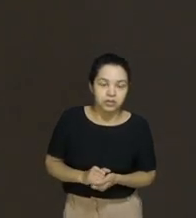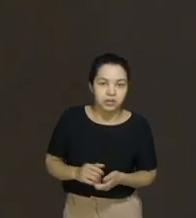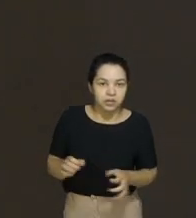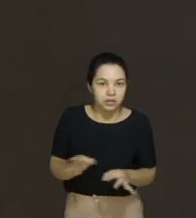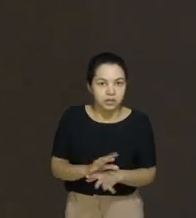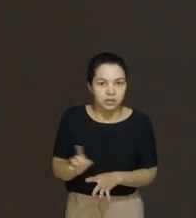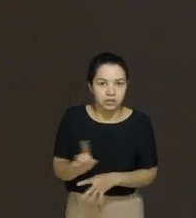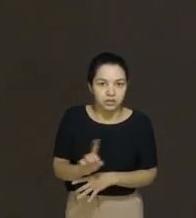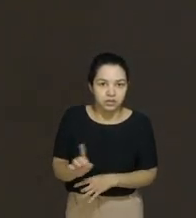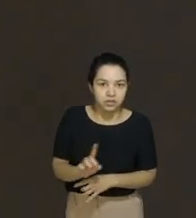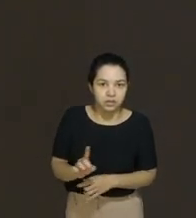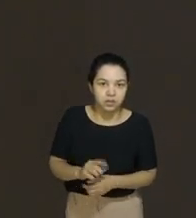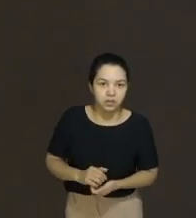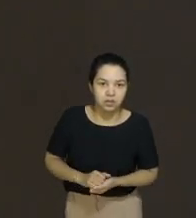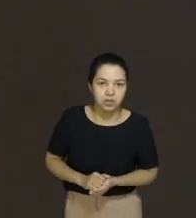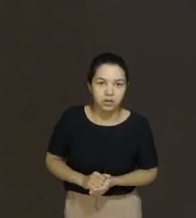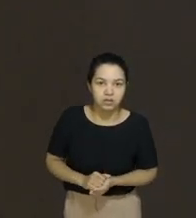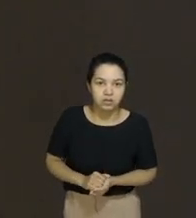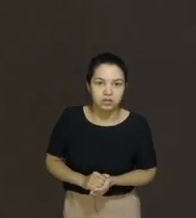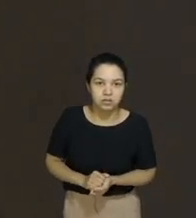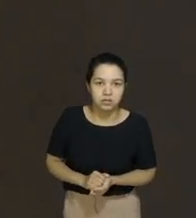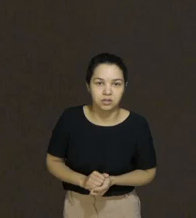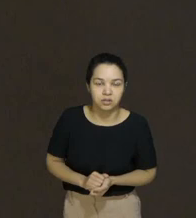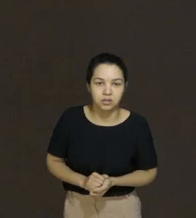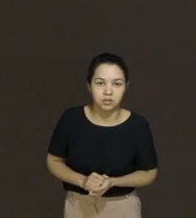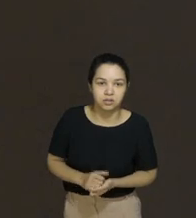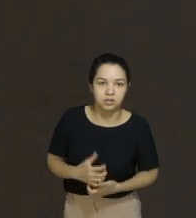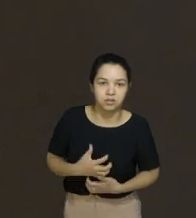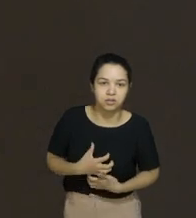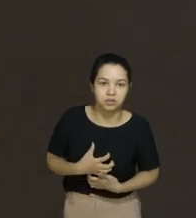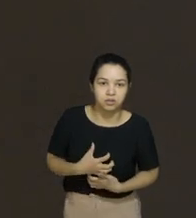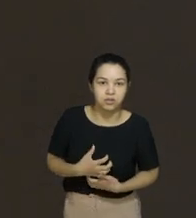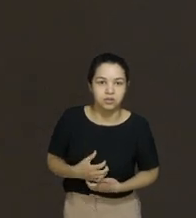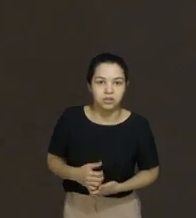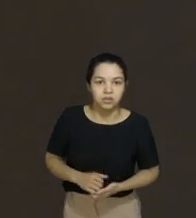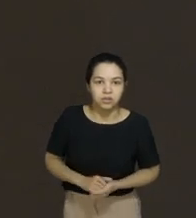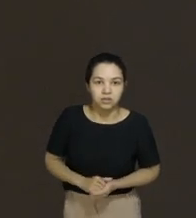as tarefas. Né? E tem muita dificuldade, escola.